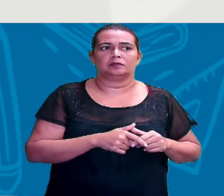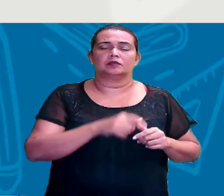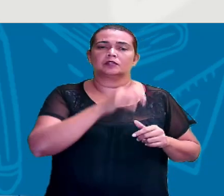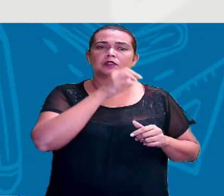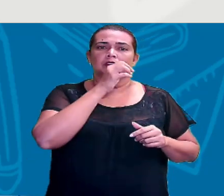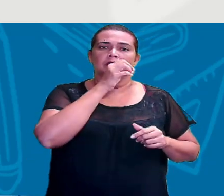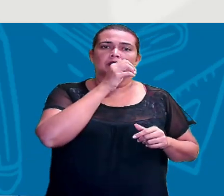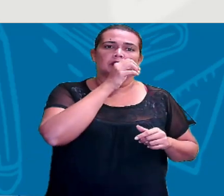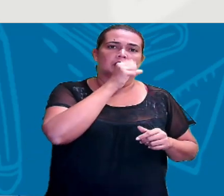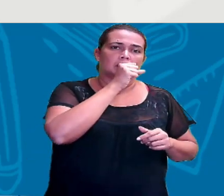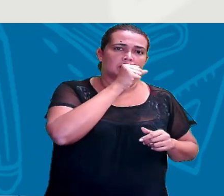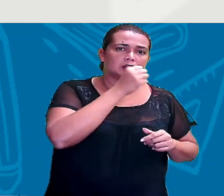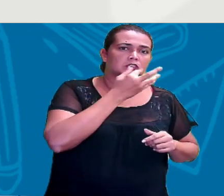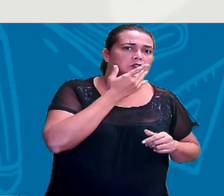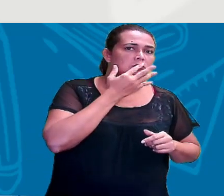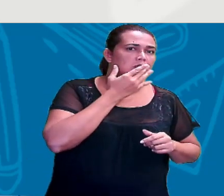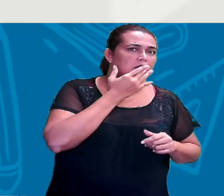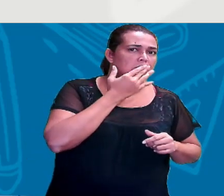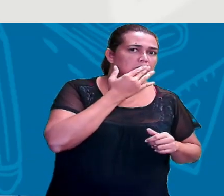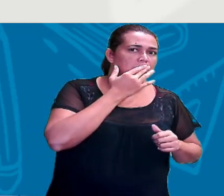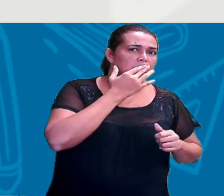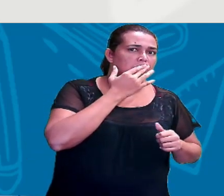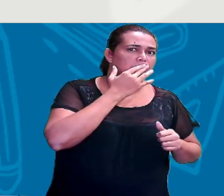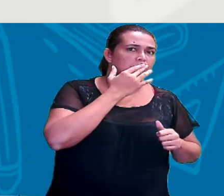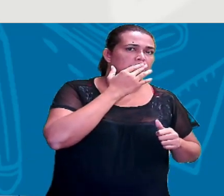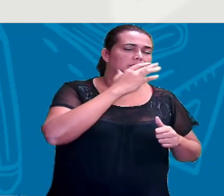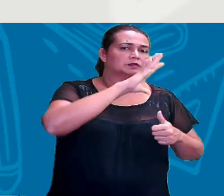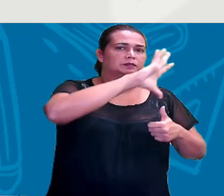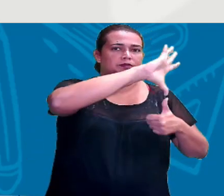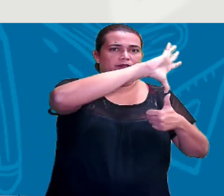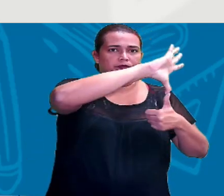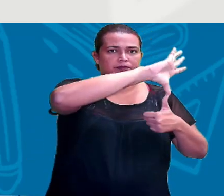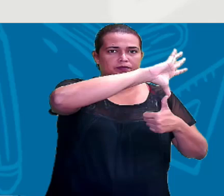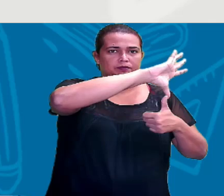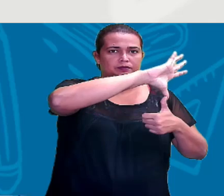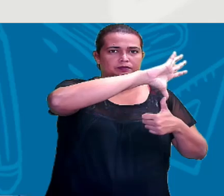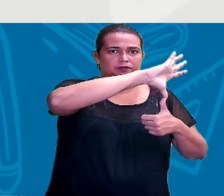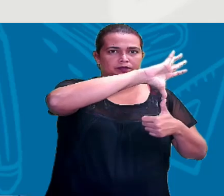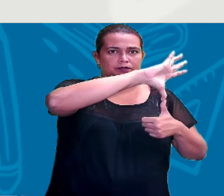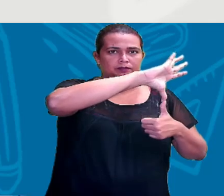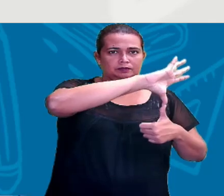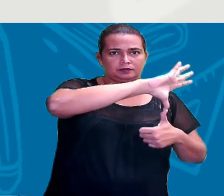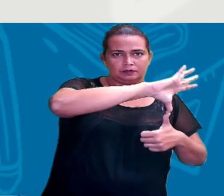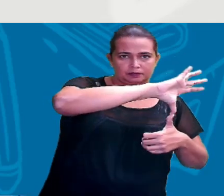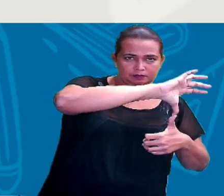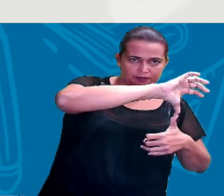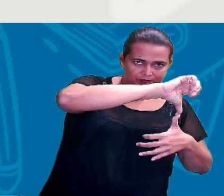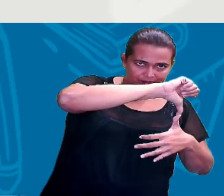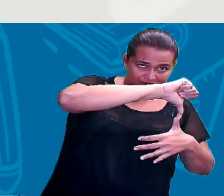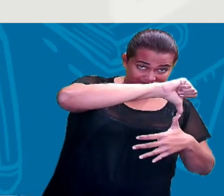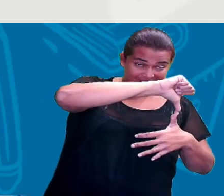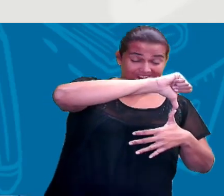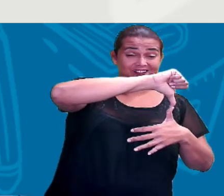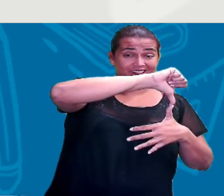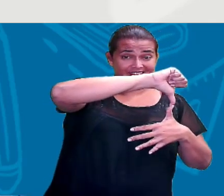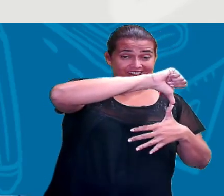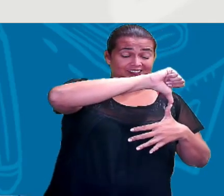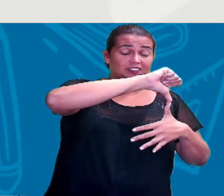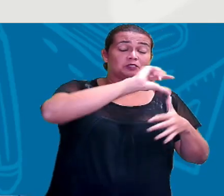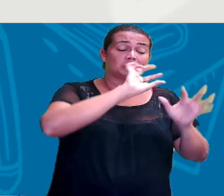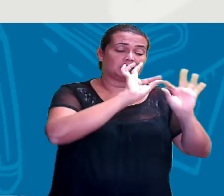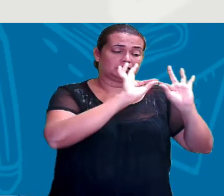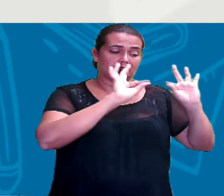alaranjado é a América do Norte, porque ela se localiza totalmente ao norte da linha do Equador,